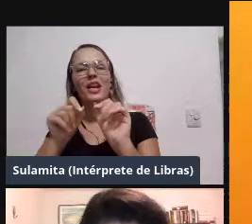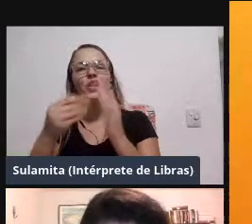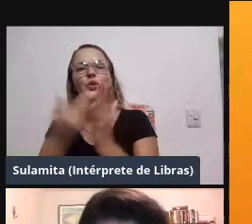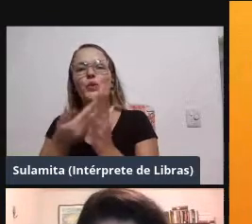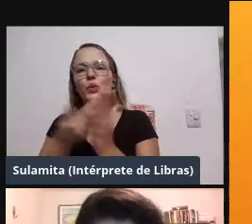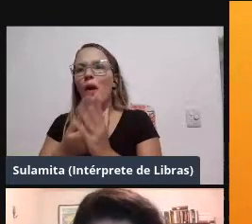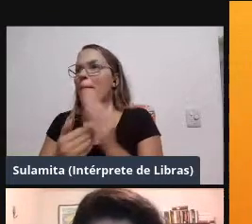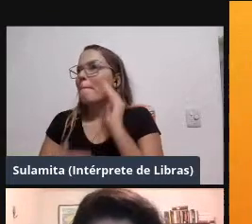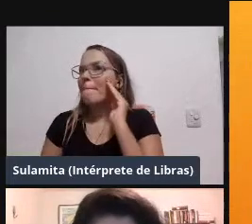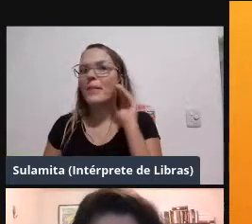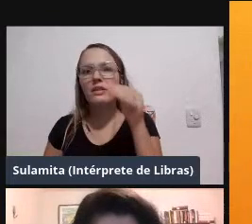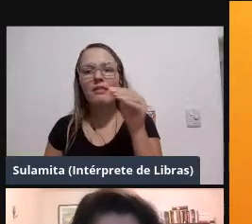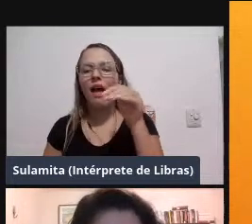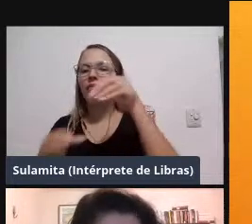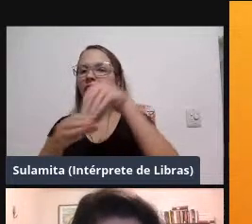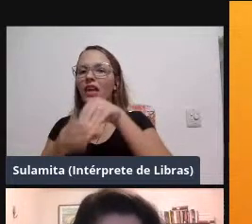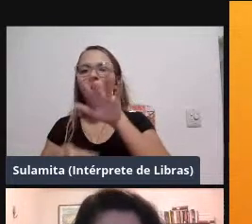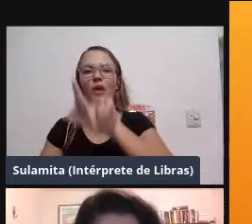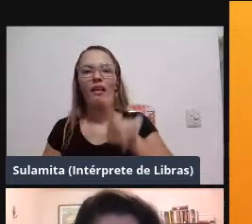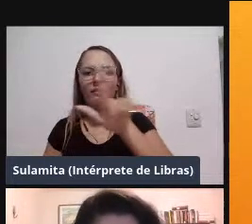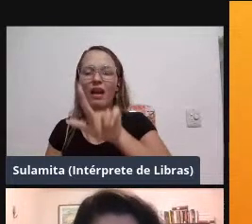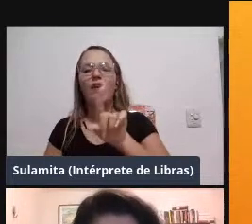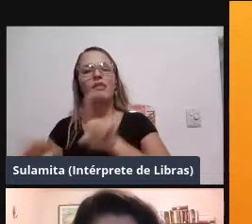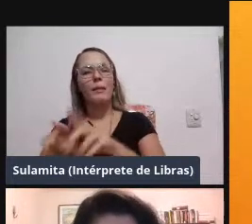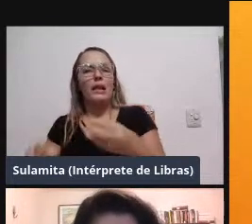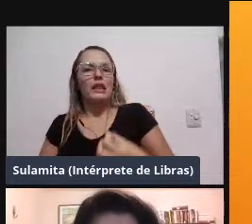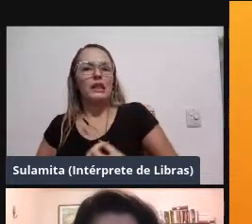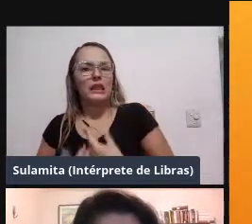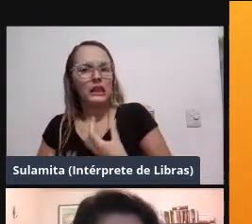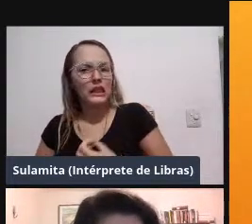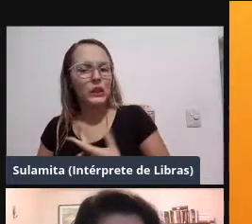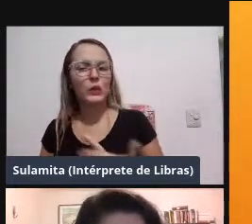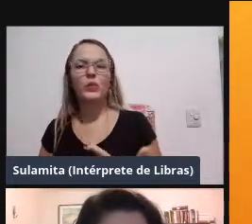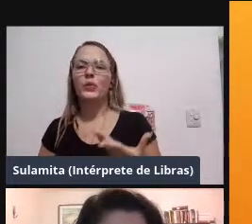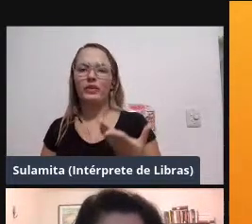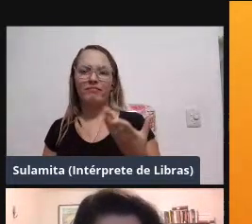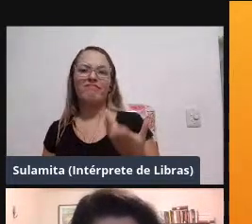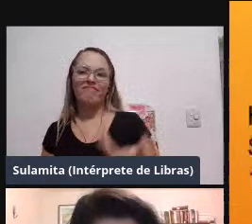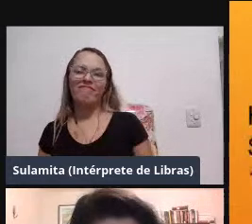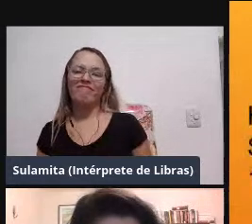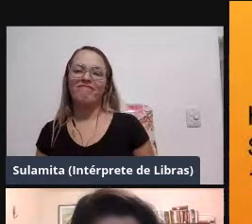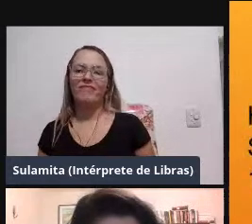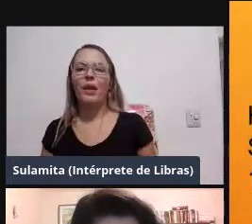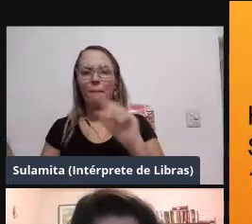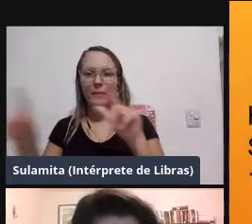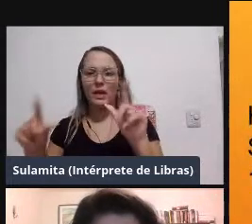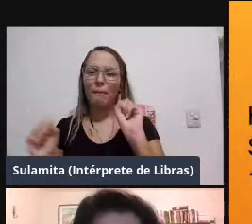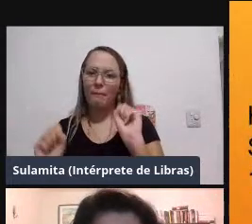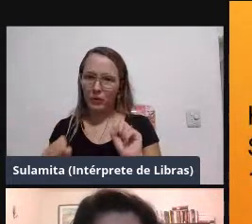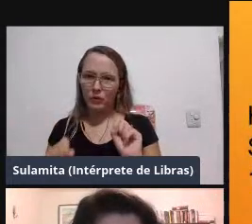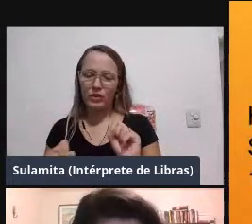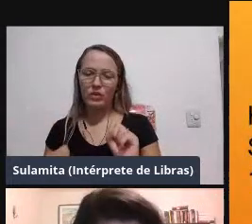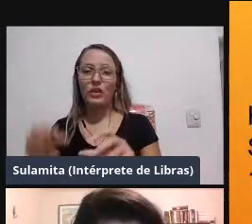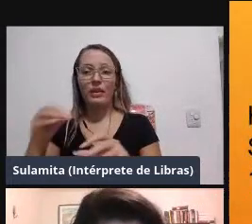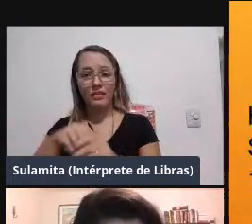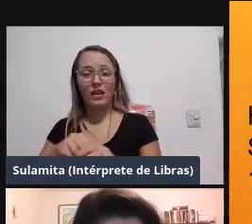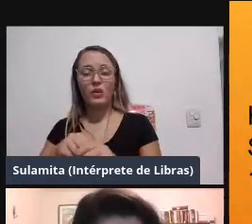fundamentais da literatura, da poesia, da prosa, assim por diante. Pode passar, por favor. Dentro dos intelectuais negros,